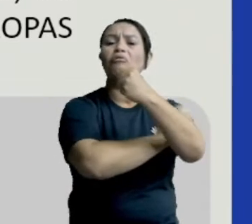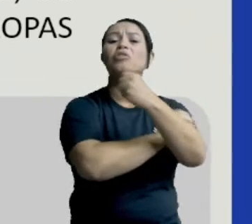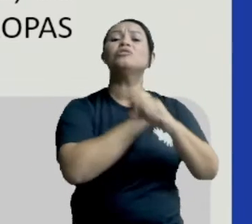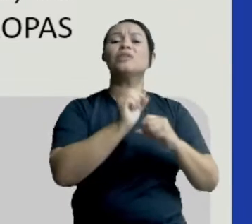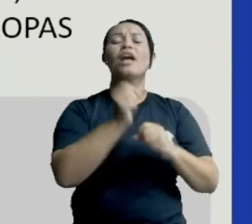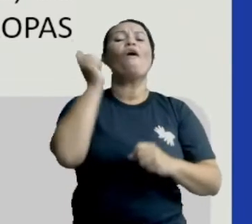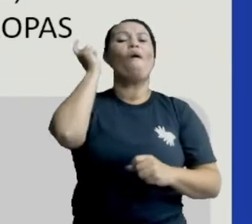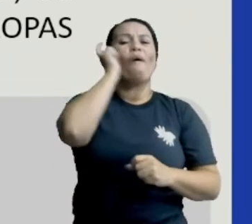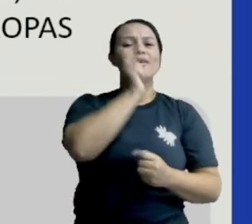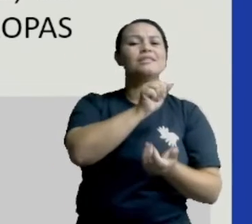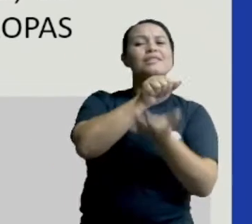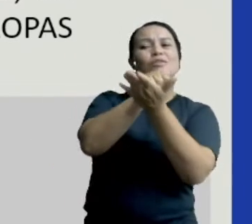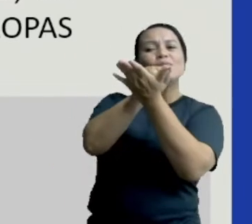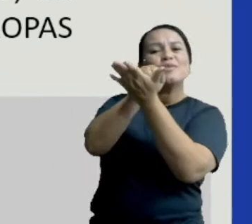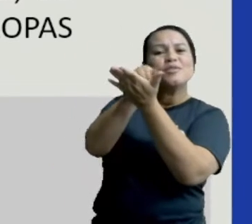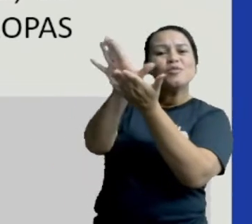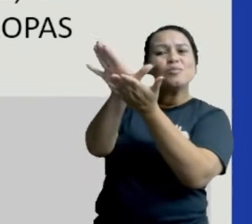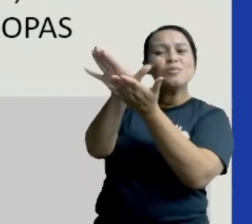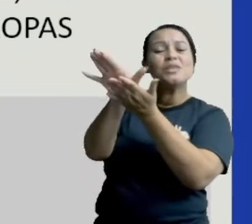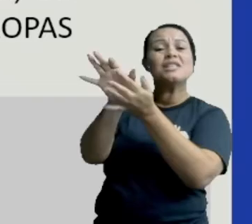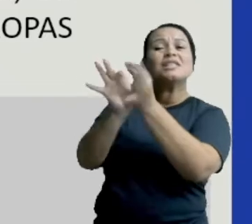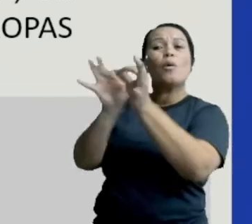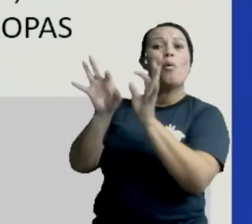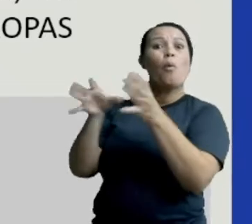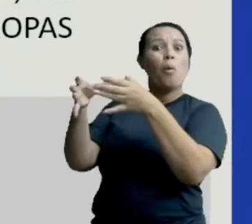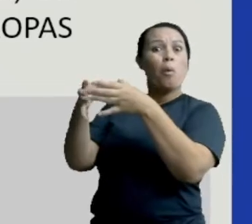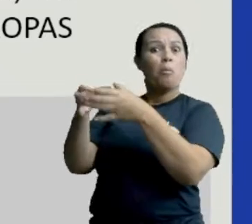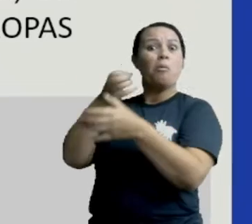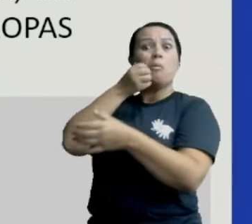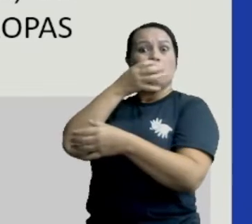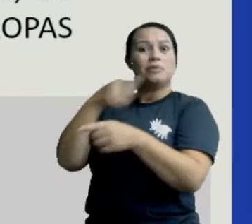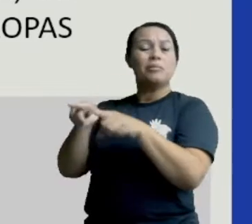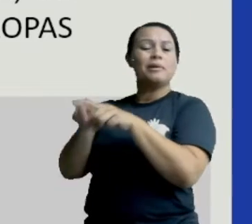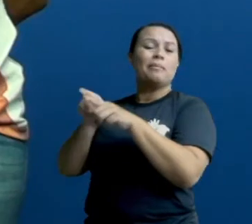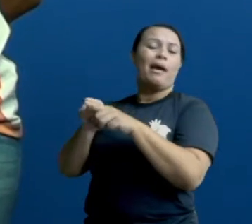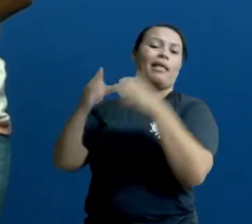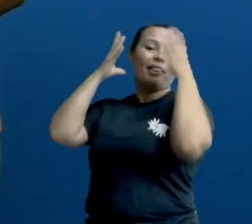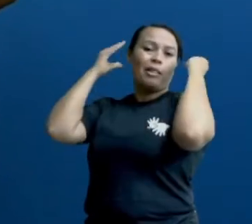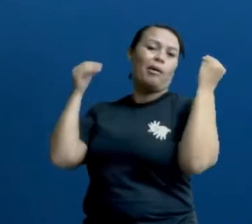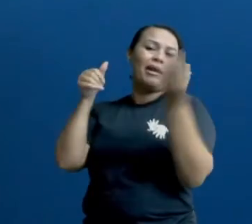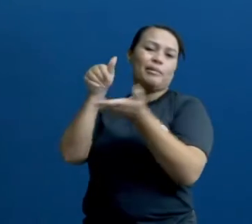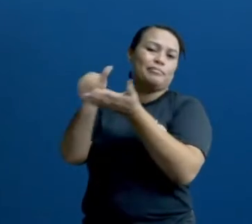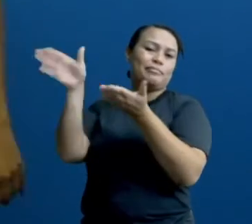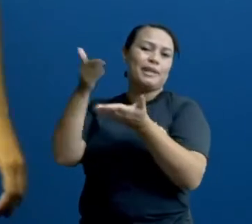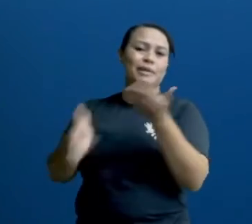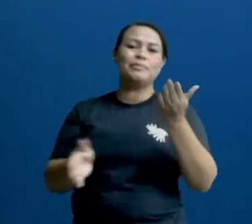derrotou as bem treinadas e bem armadas tropas holandesas.